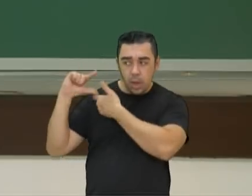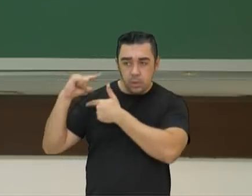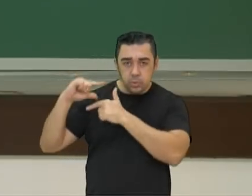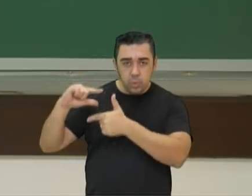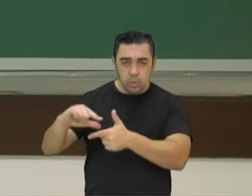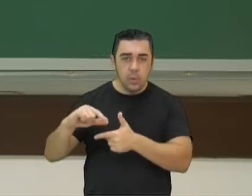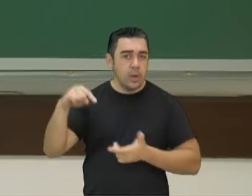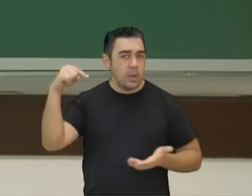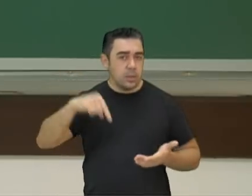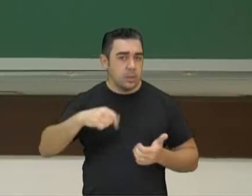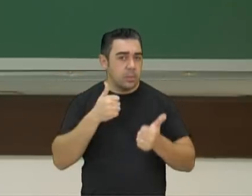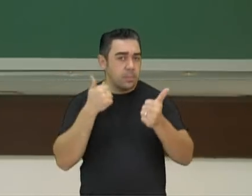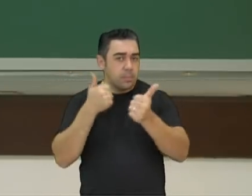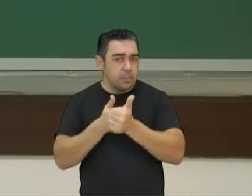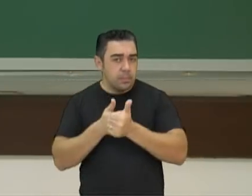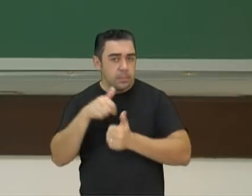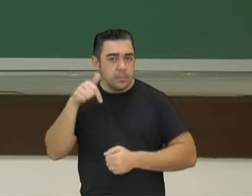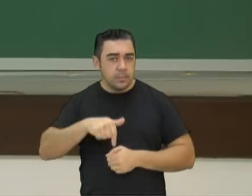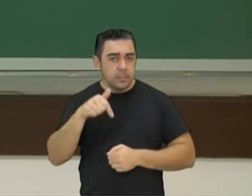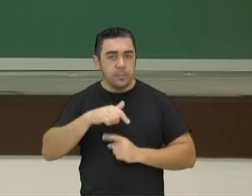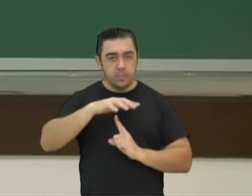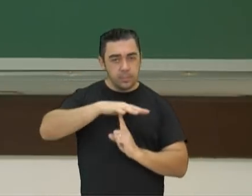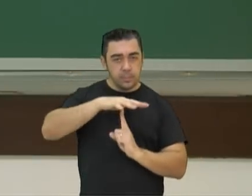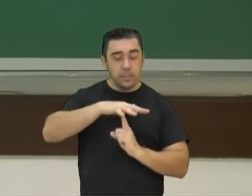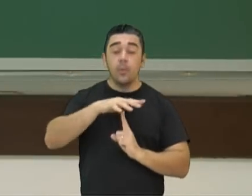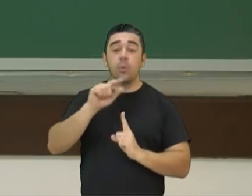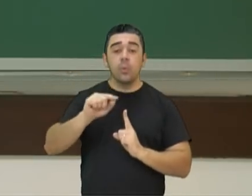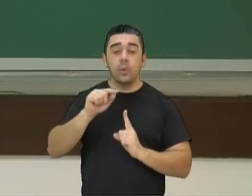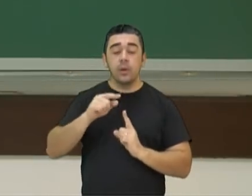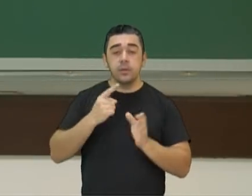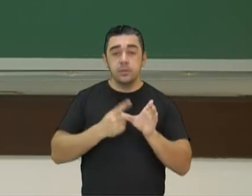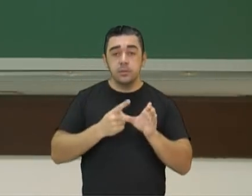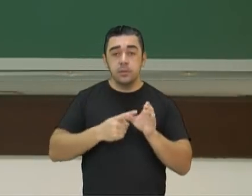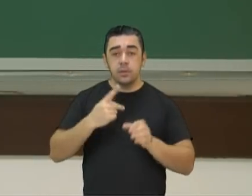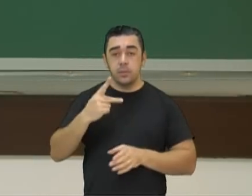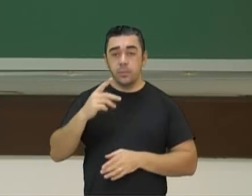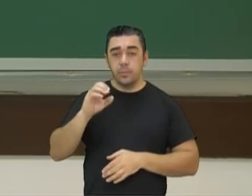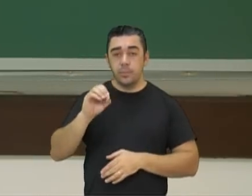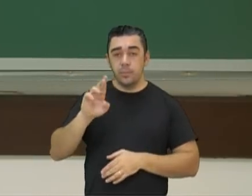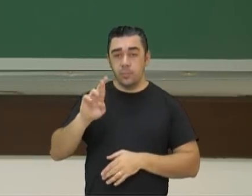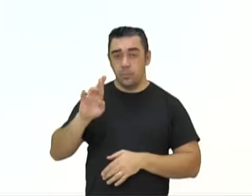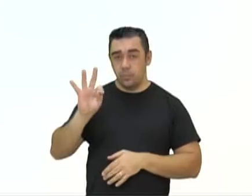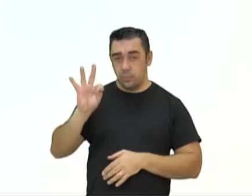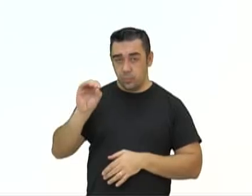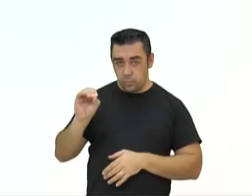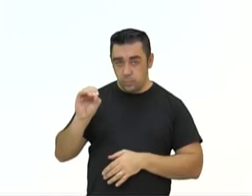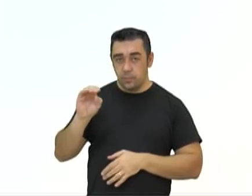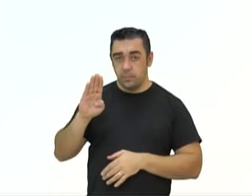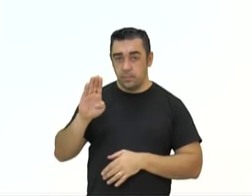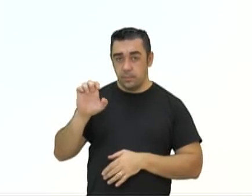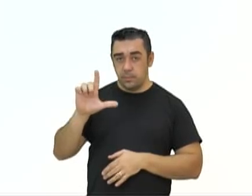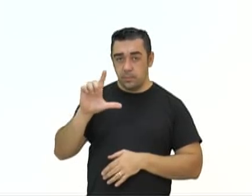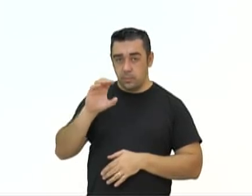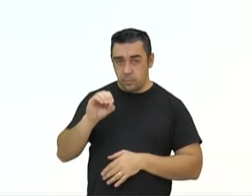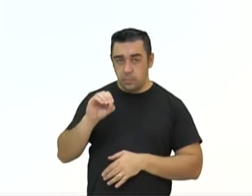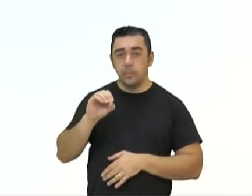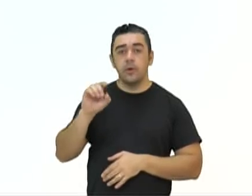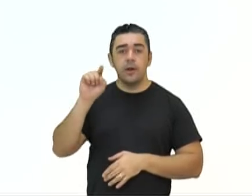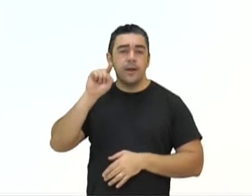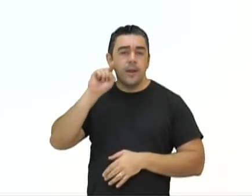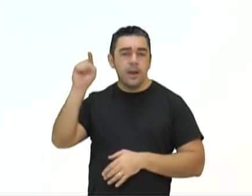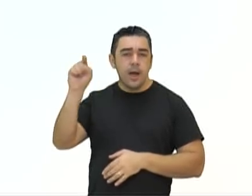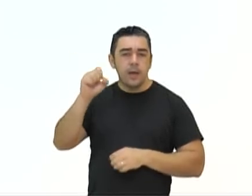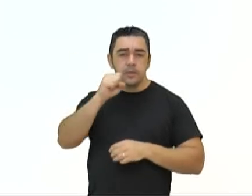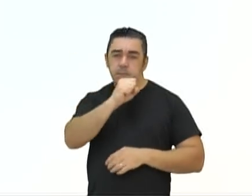É aqui bem próximo do Paraná, na cidade de Porto Belo, em Santa Catarina. Existem várias